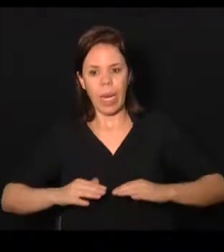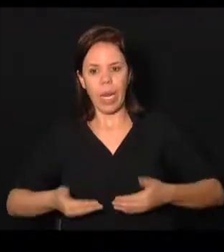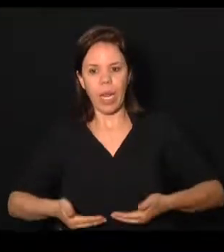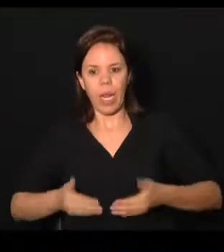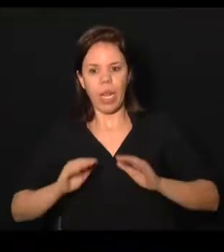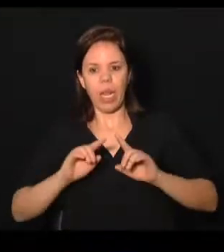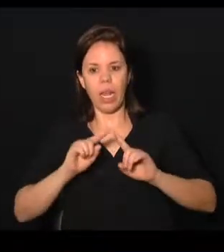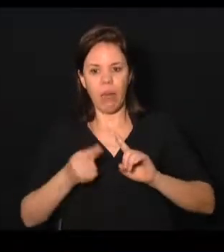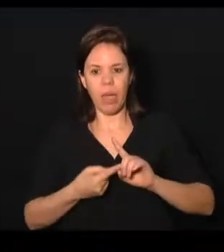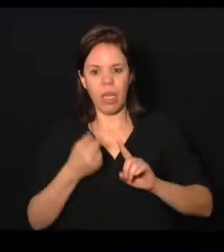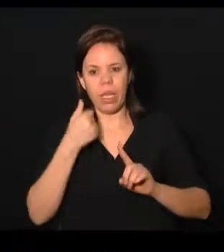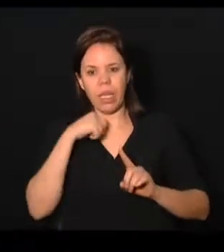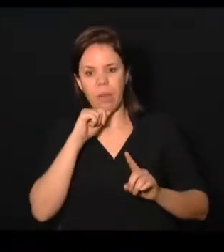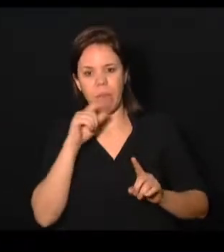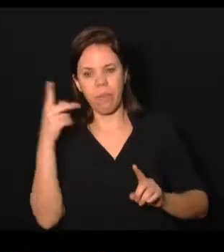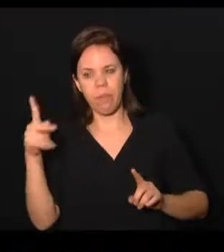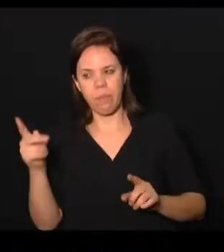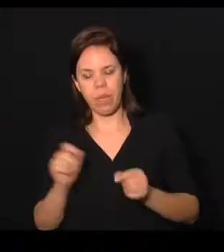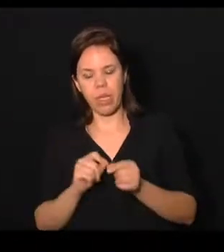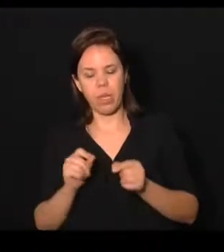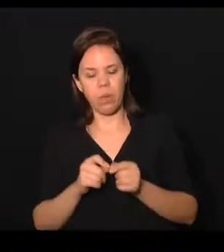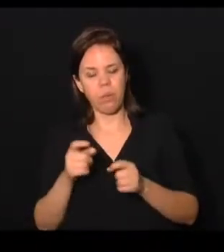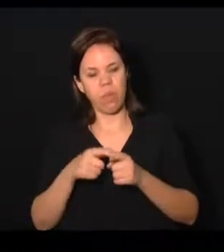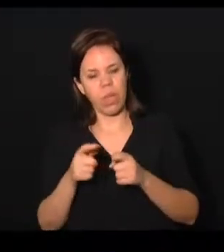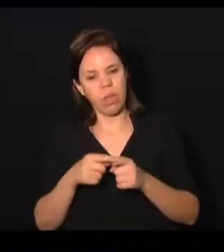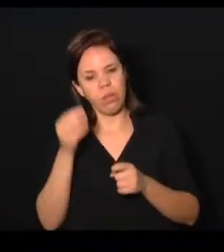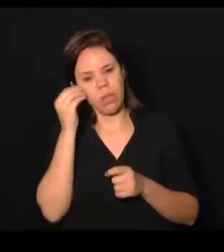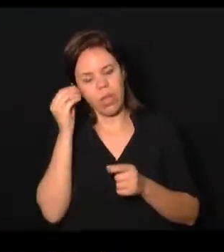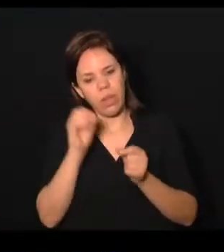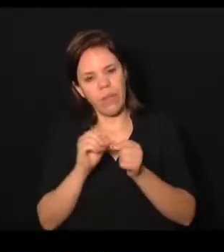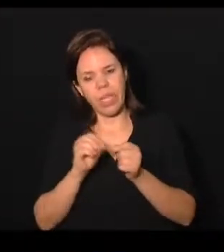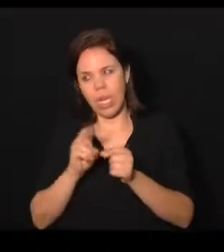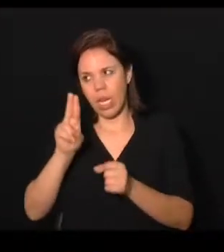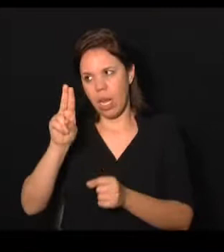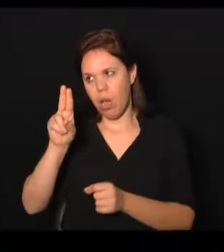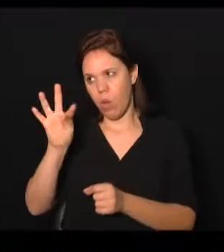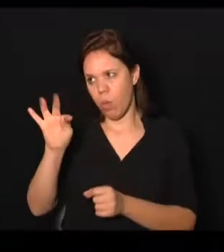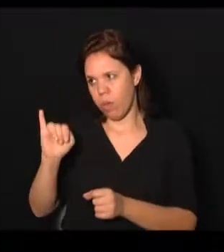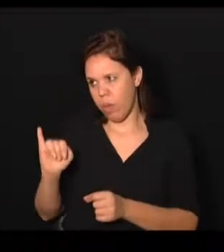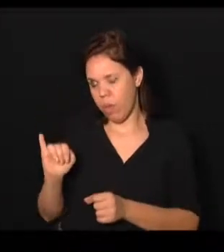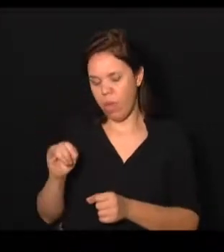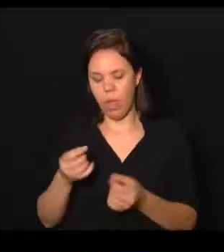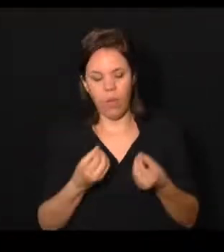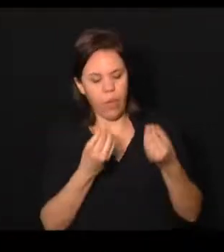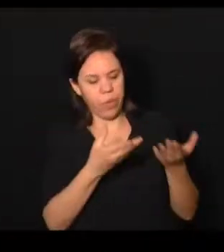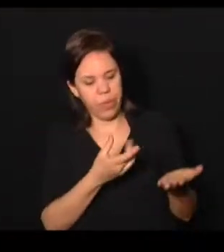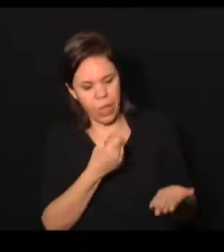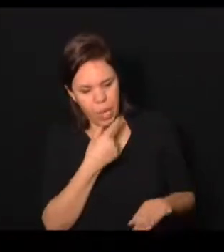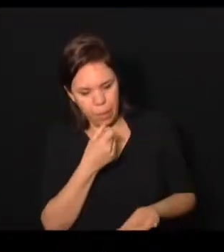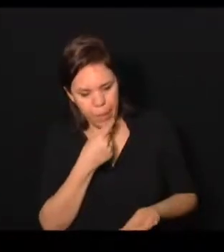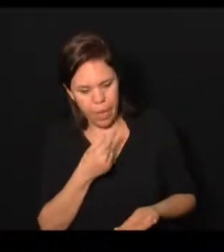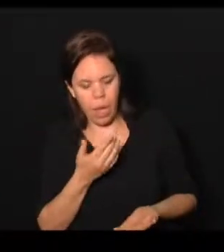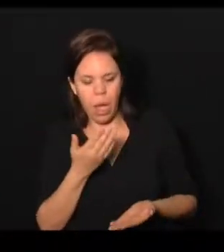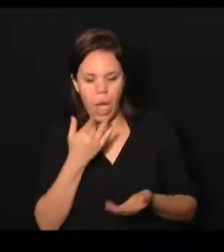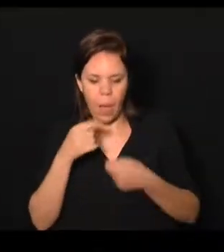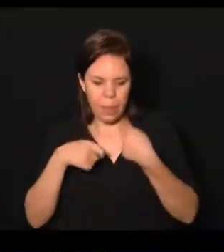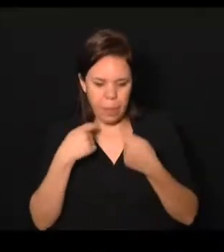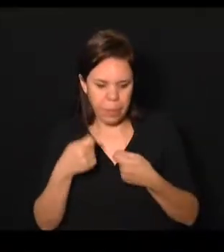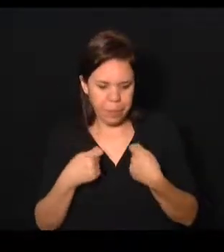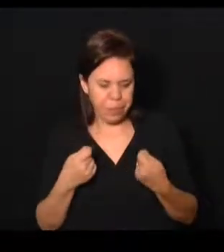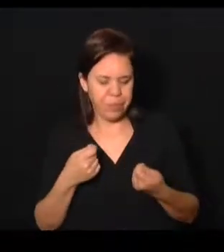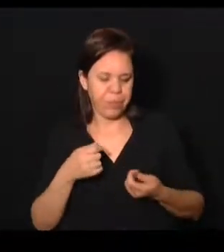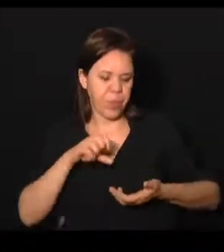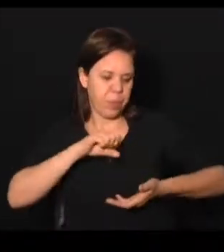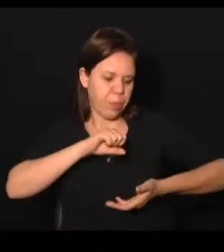médicos tentam fazer na UTI. Né? Então, vou dar esse remédio, vou dar essa alimentação quando consegue